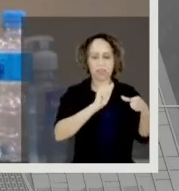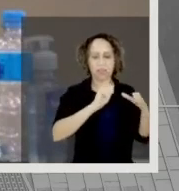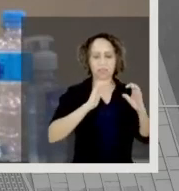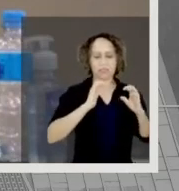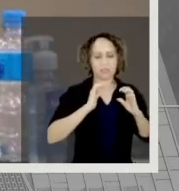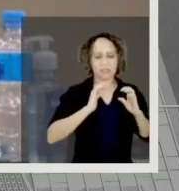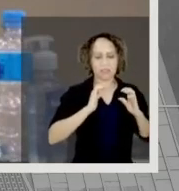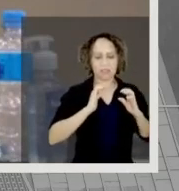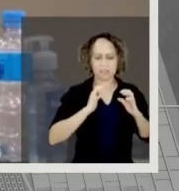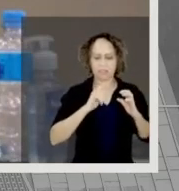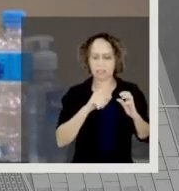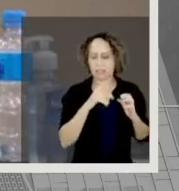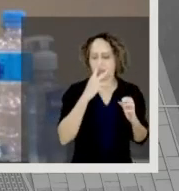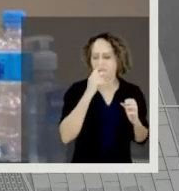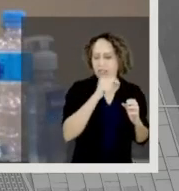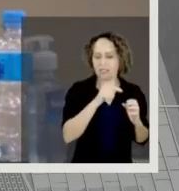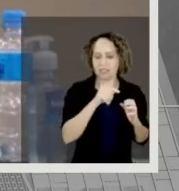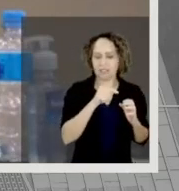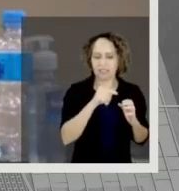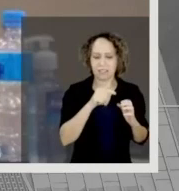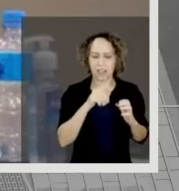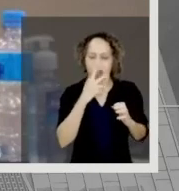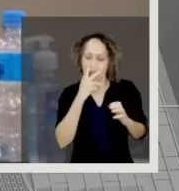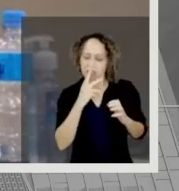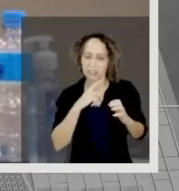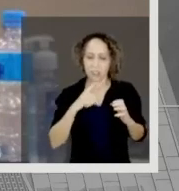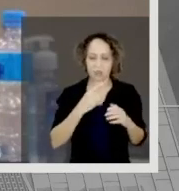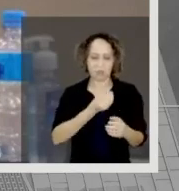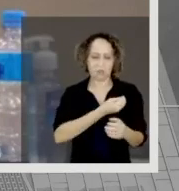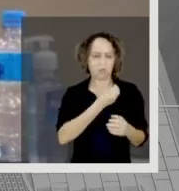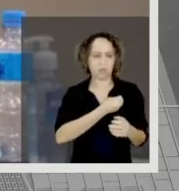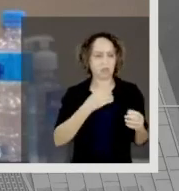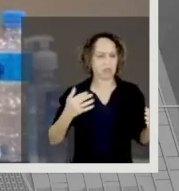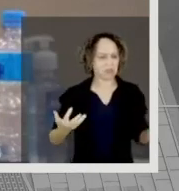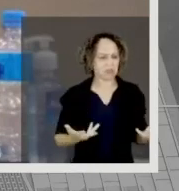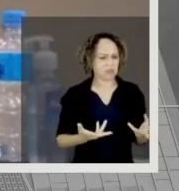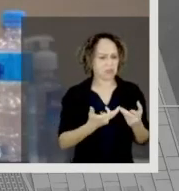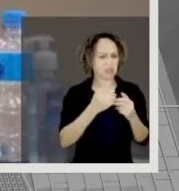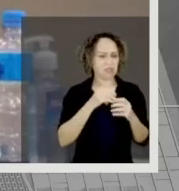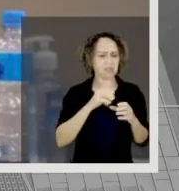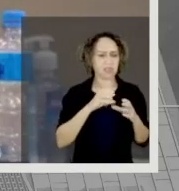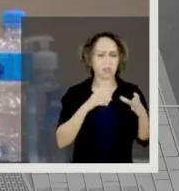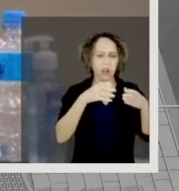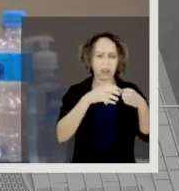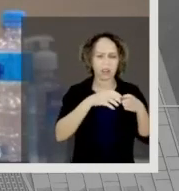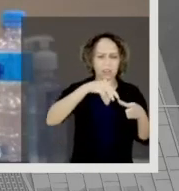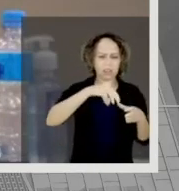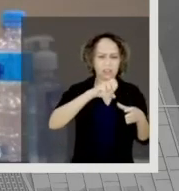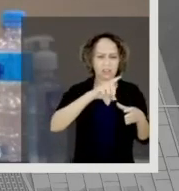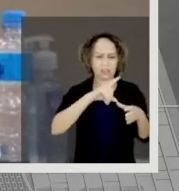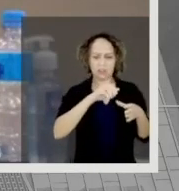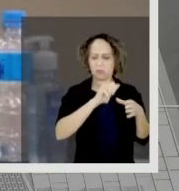o PMDB não se trai. O PMDB é fiel à sua convicção fisiologista. Lula, em seus dois